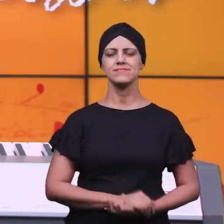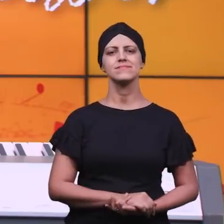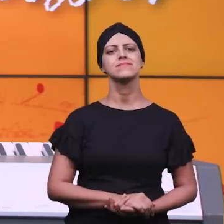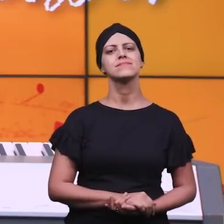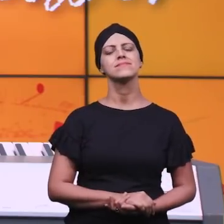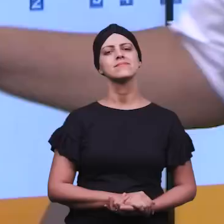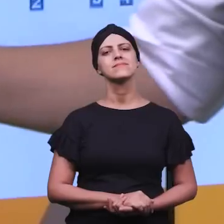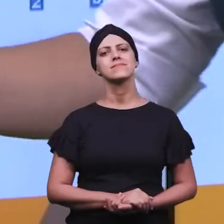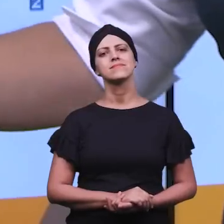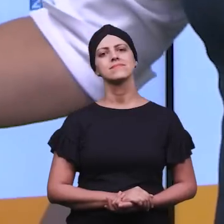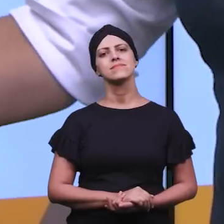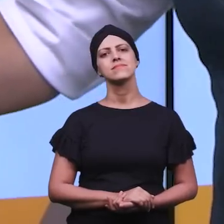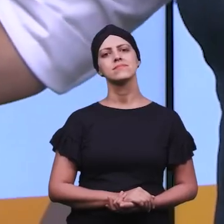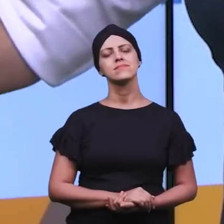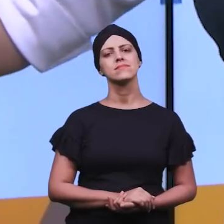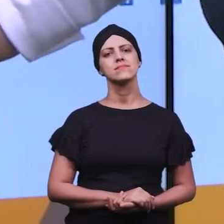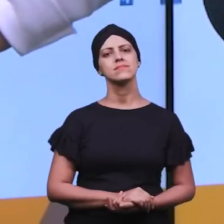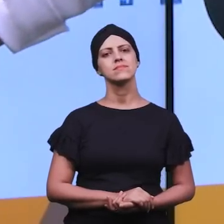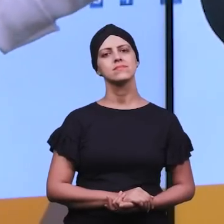nota.